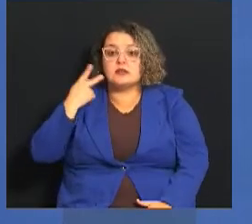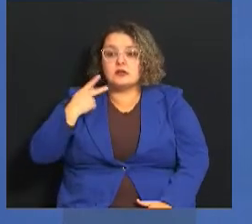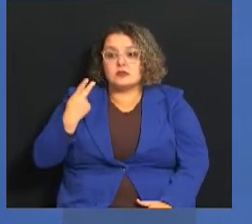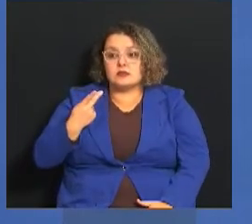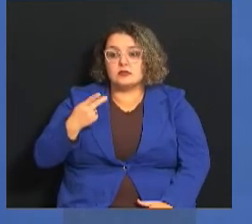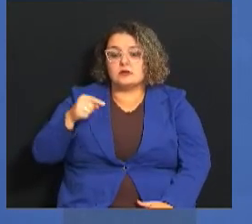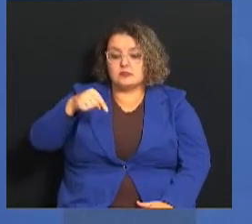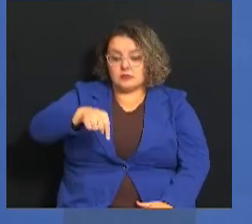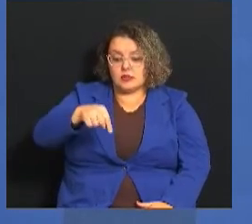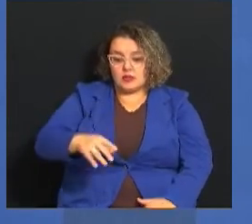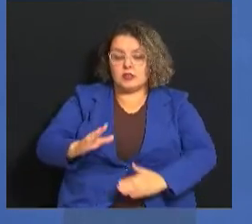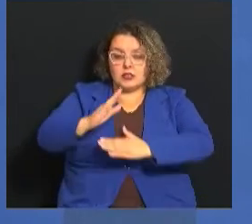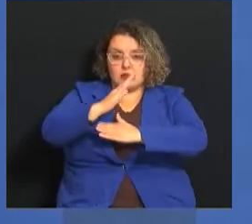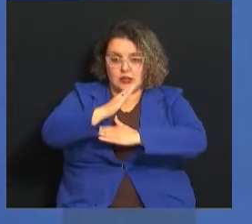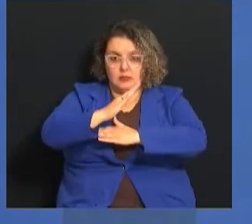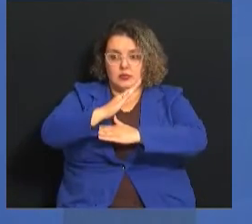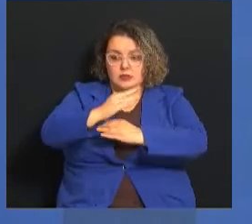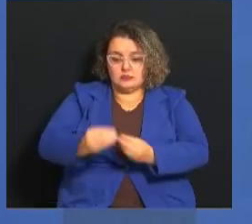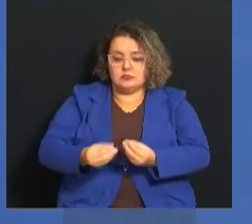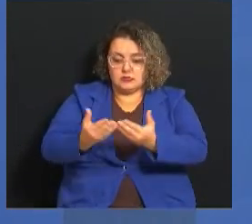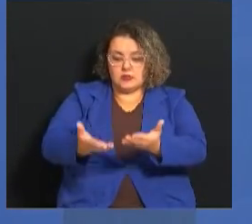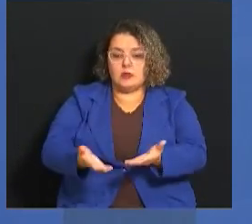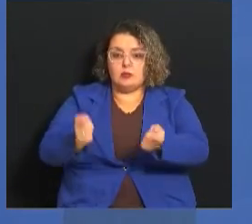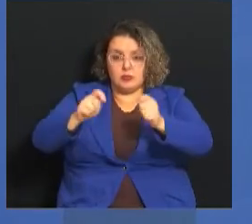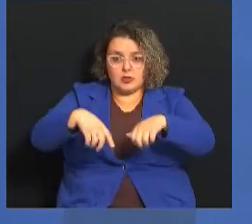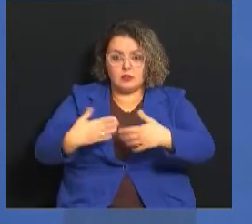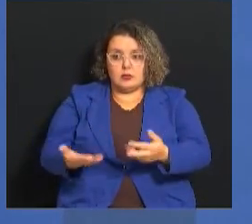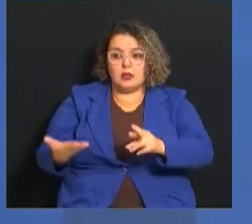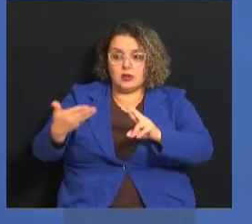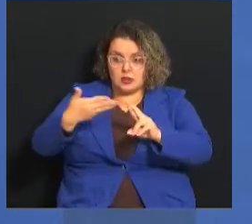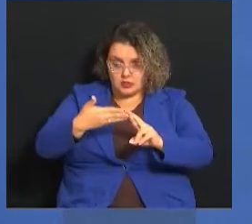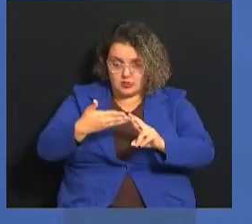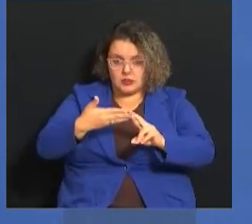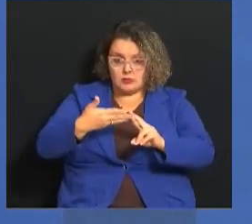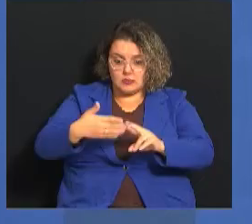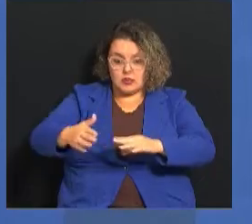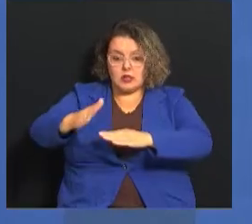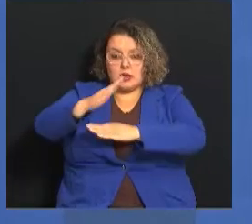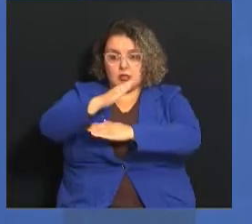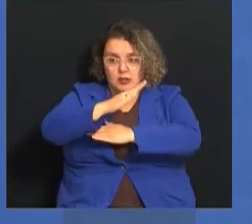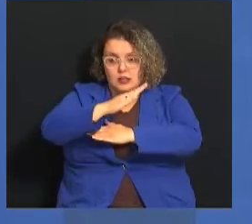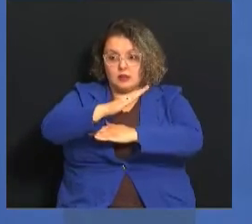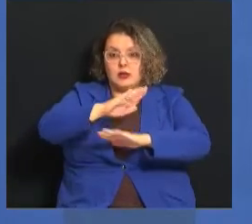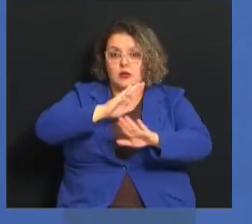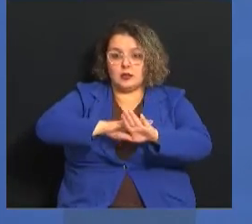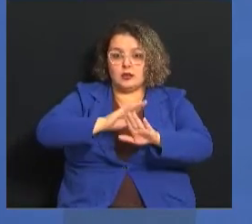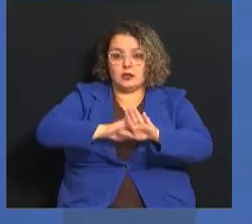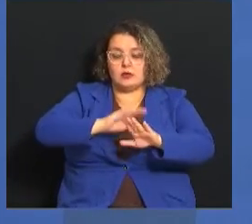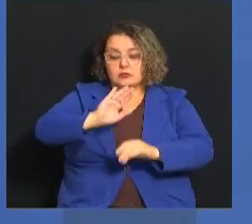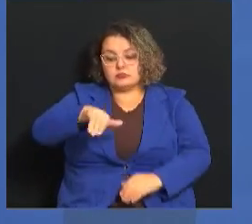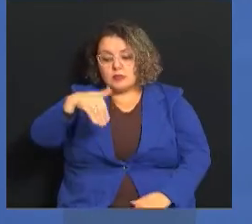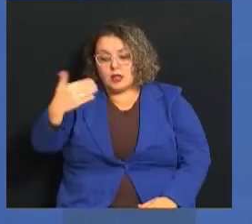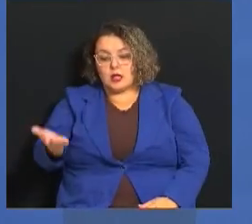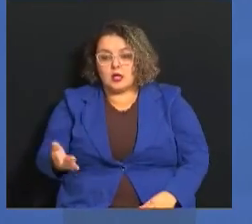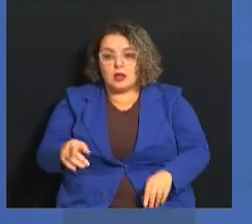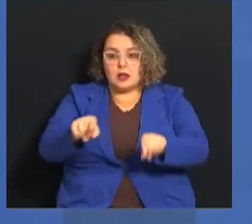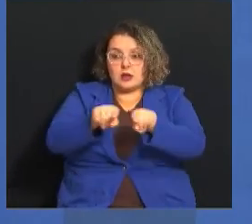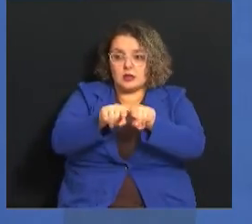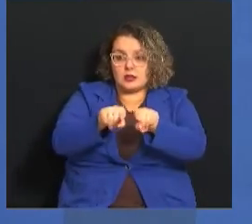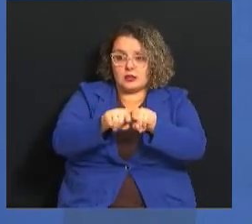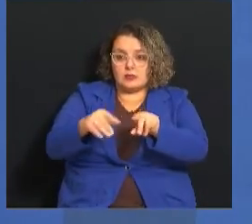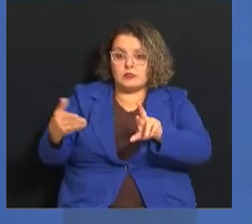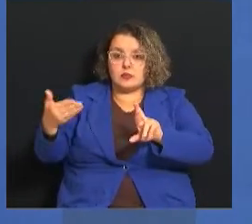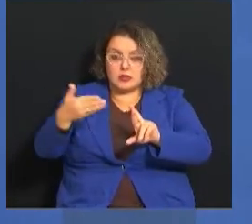aqui na Câmara Municipal possibilitam representar a Câmara em atos externos, bem como ter representantes